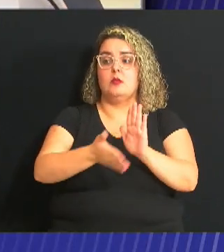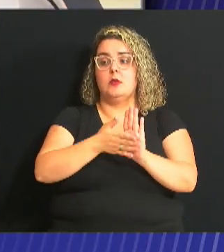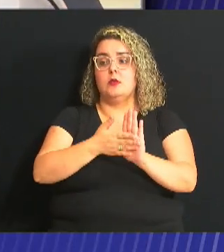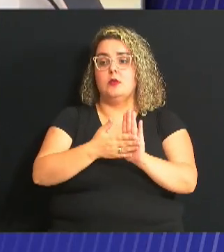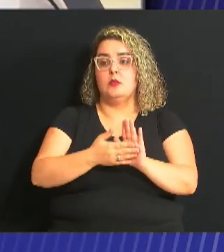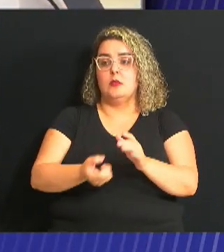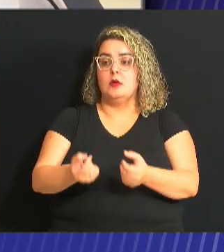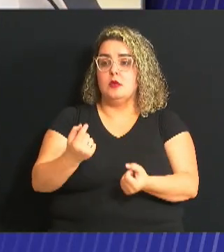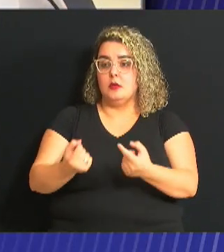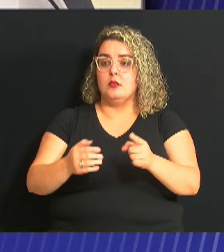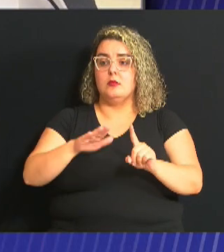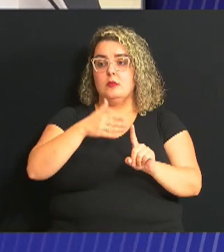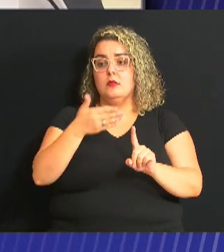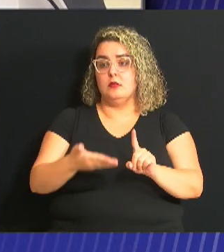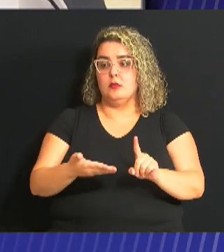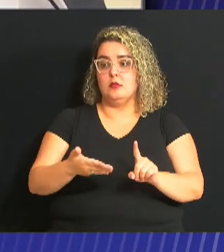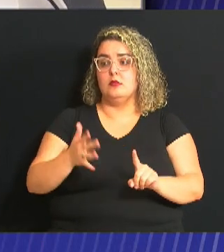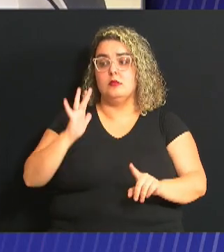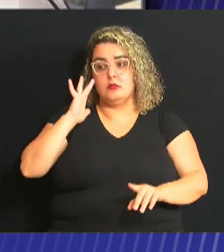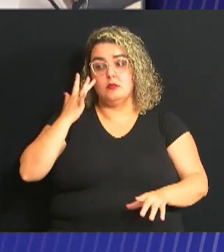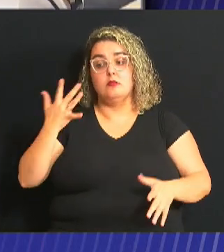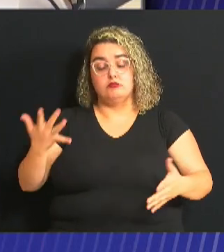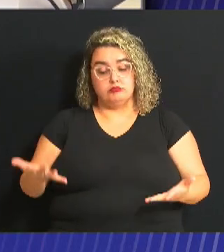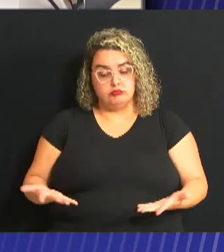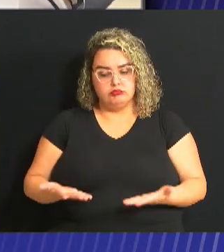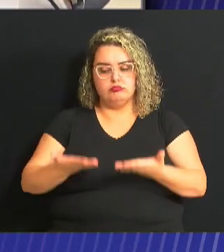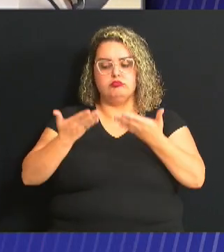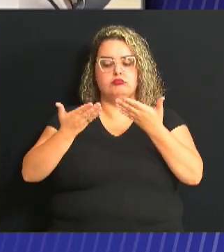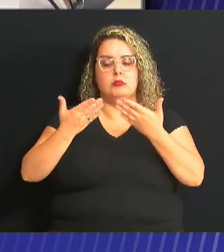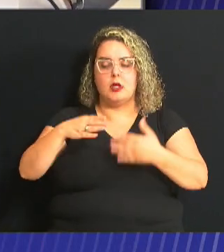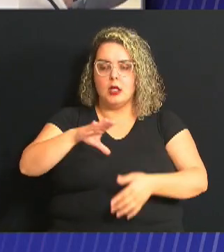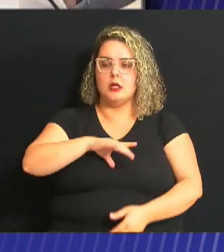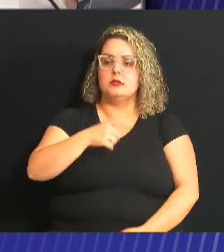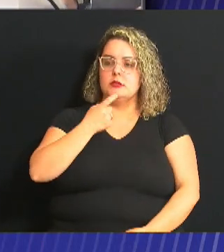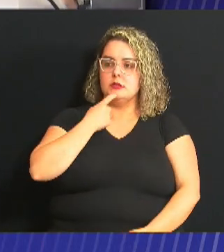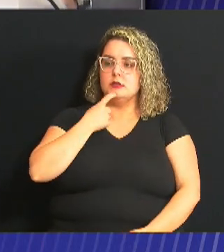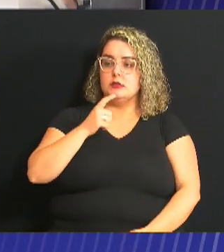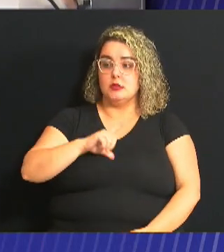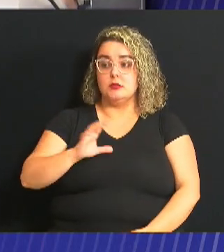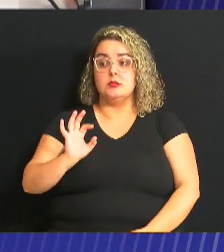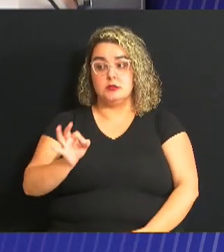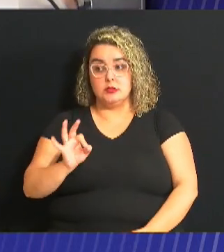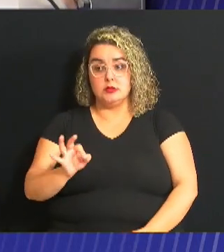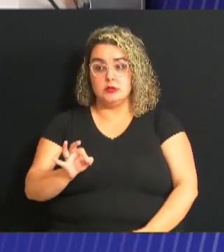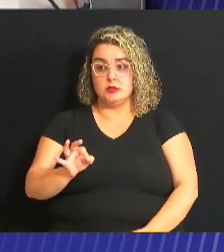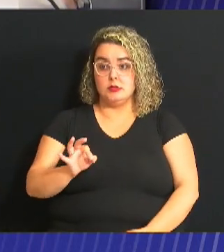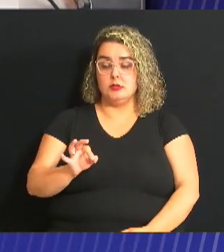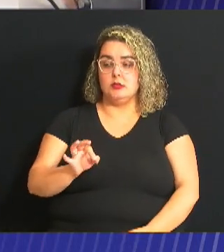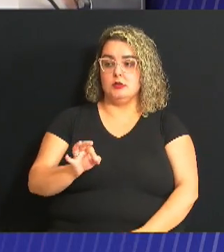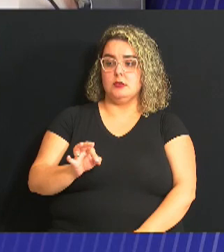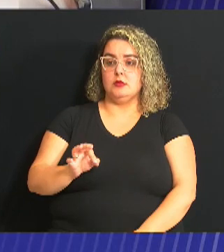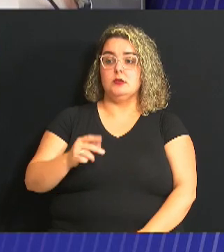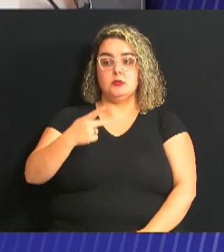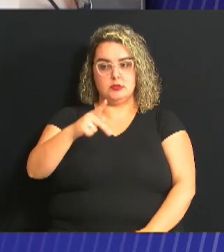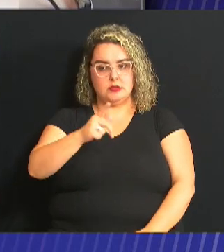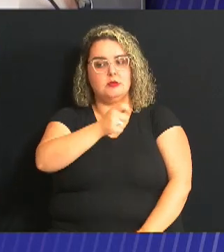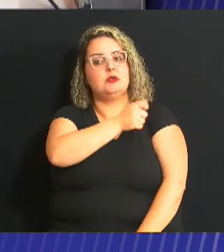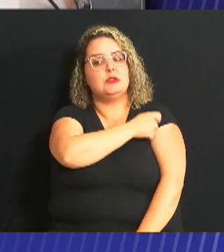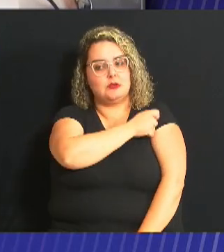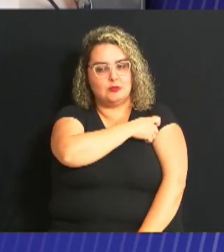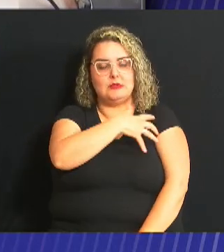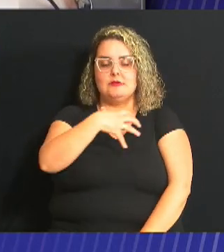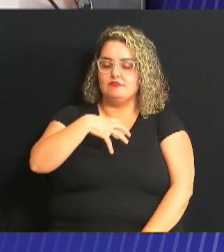que eu acho que isso engrandece muito a cidade de Campinas. Tenho certeza que os seus alunos se